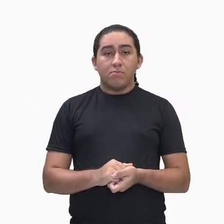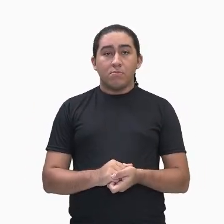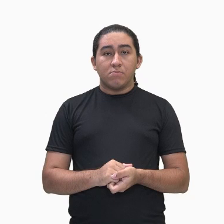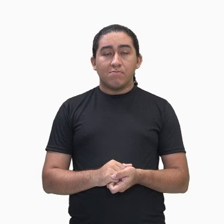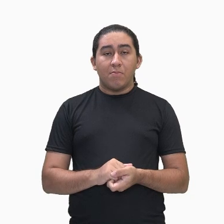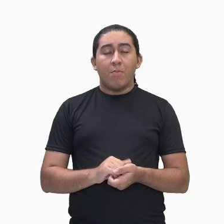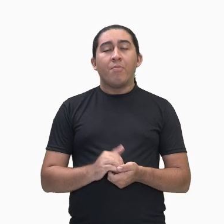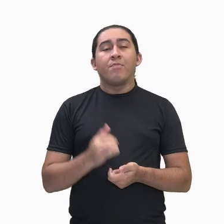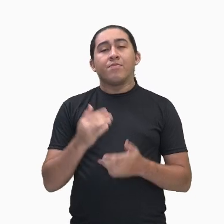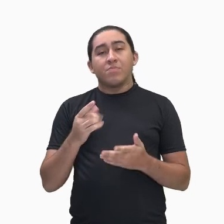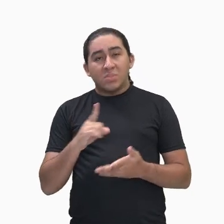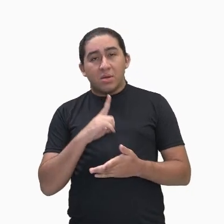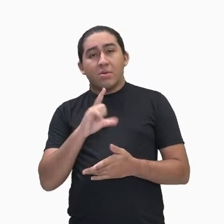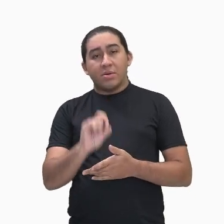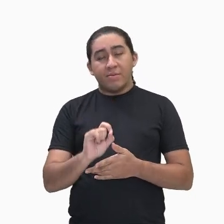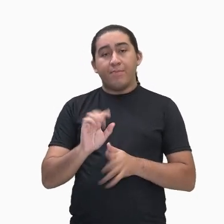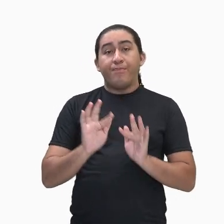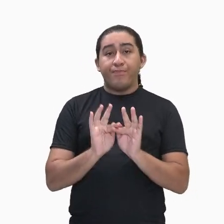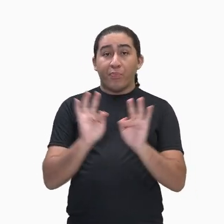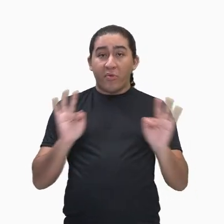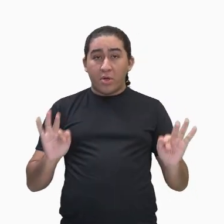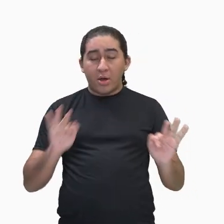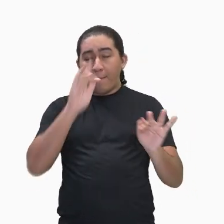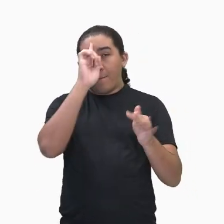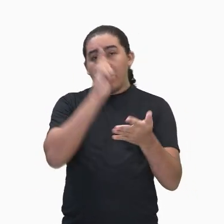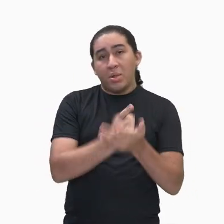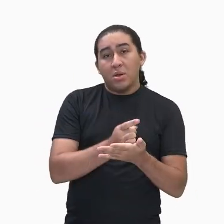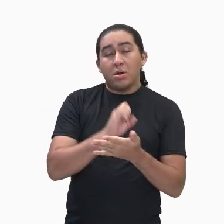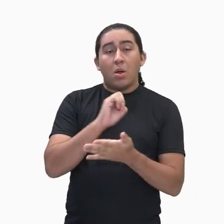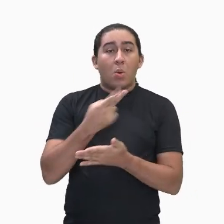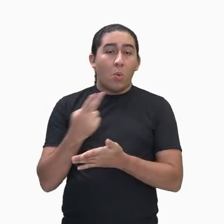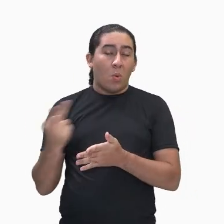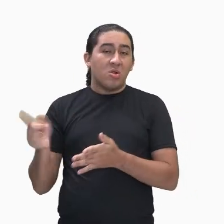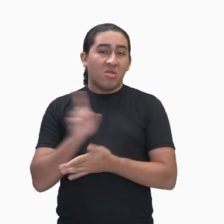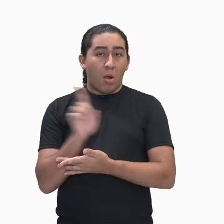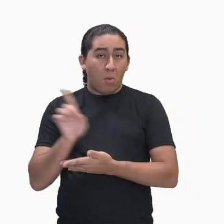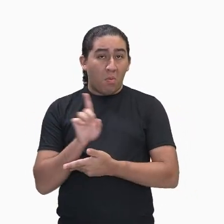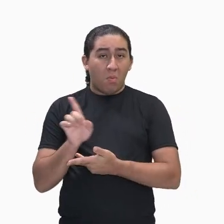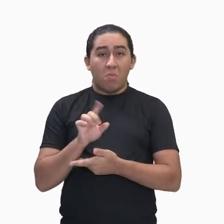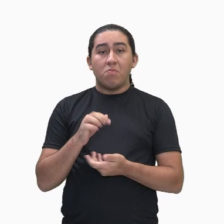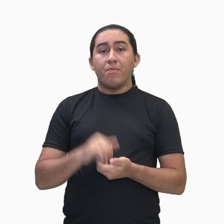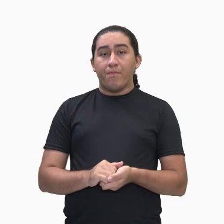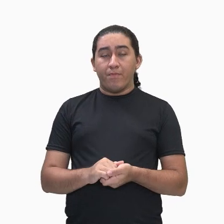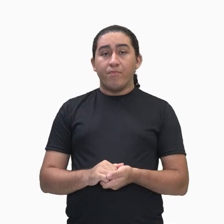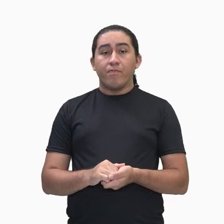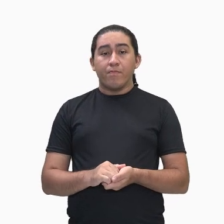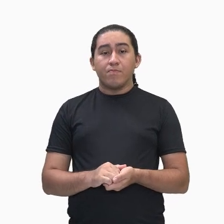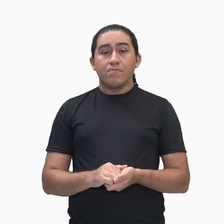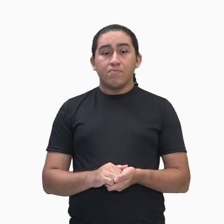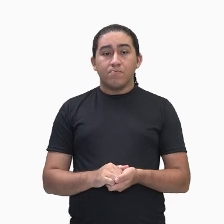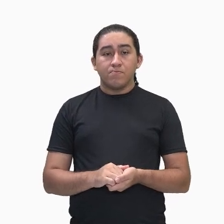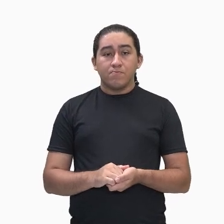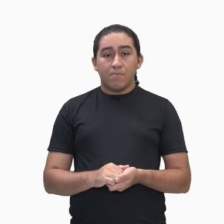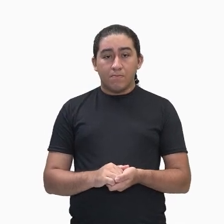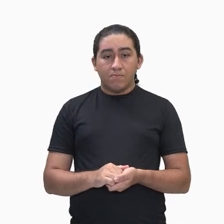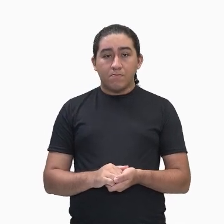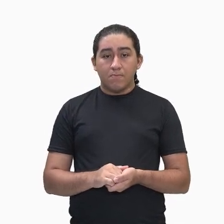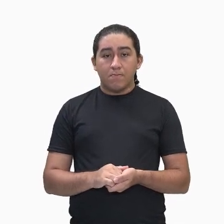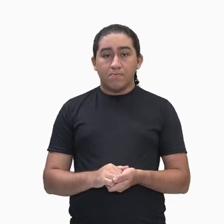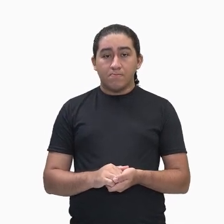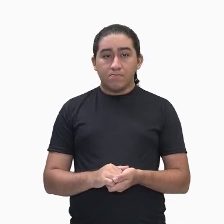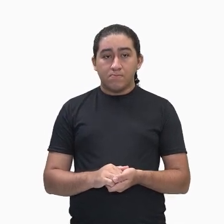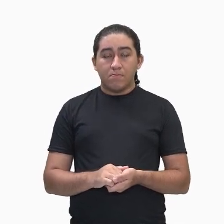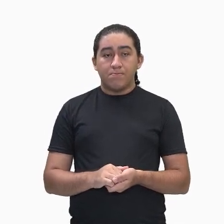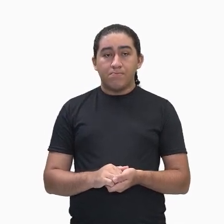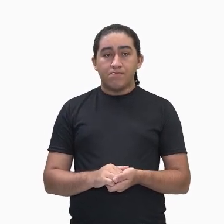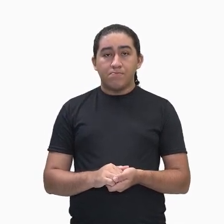estou afirmando, ou então vou negar, não faça isso. Tá? Primeiro, com o imperativo,